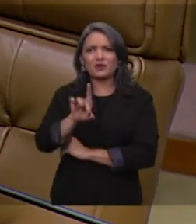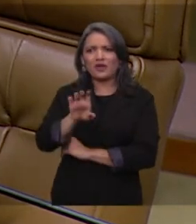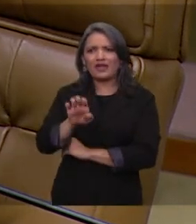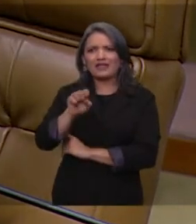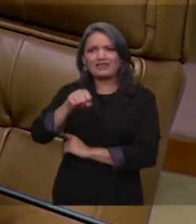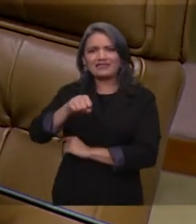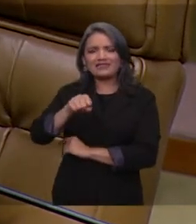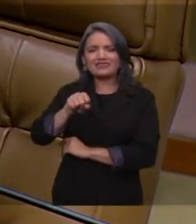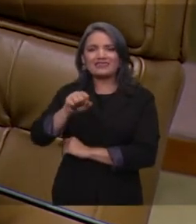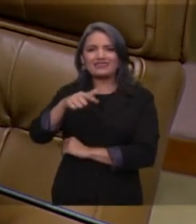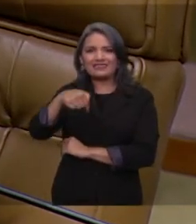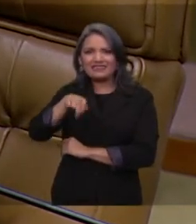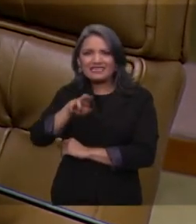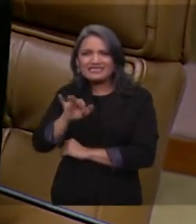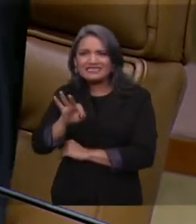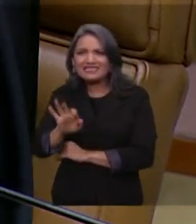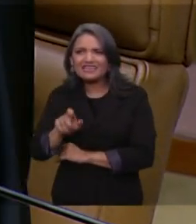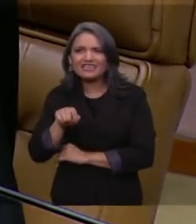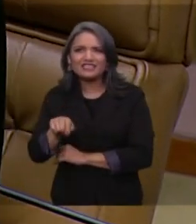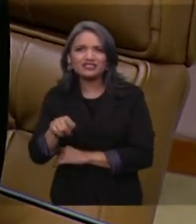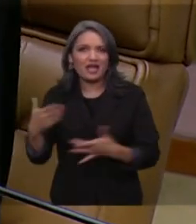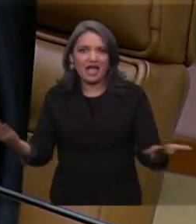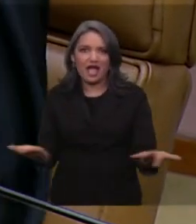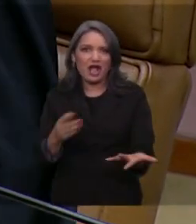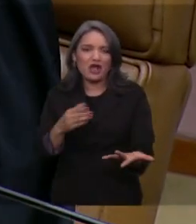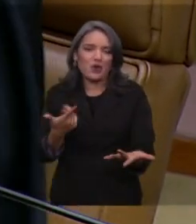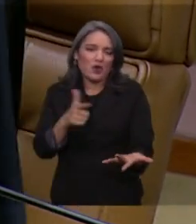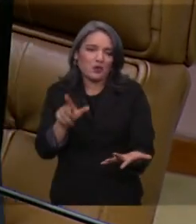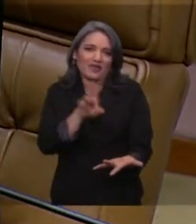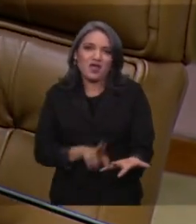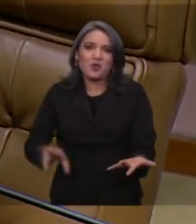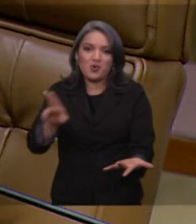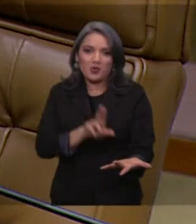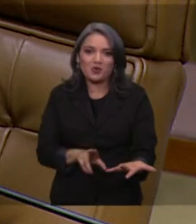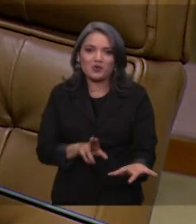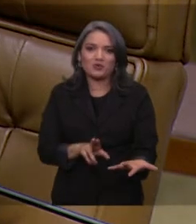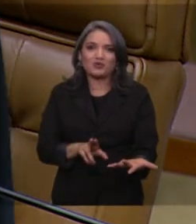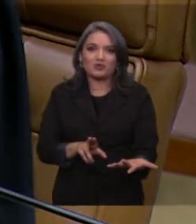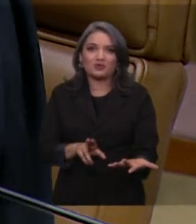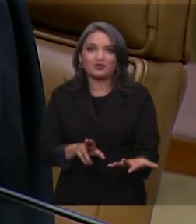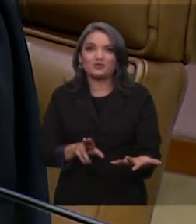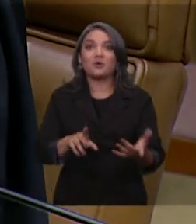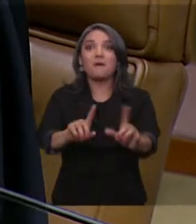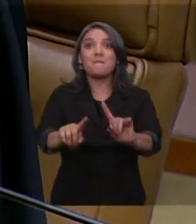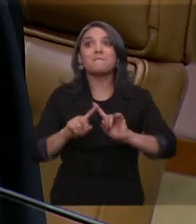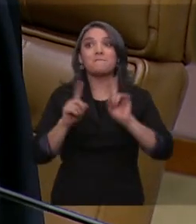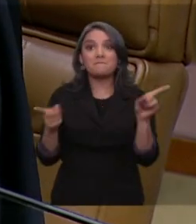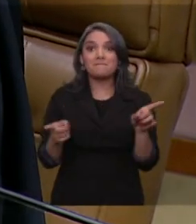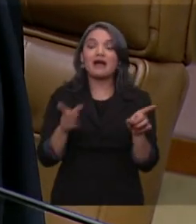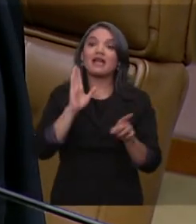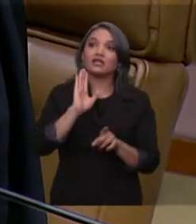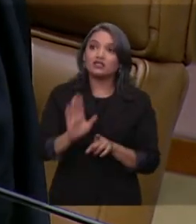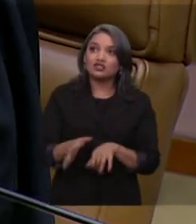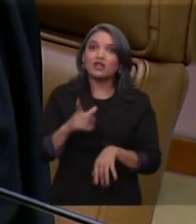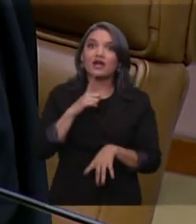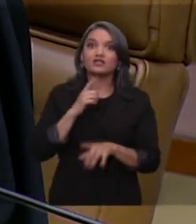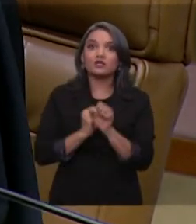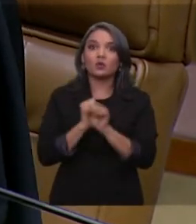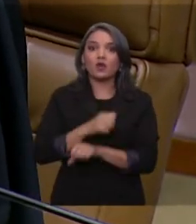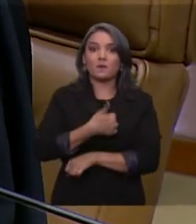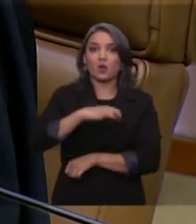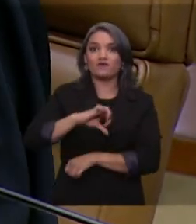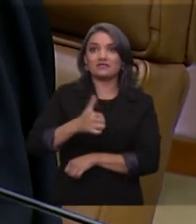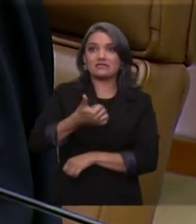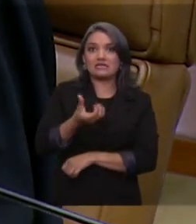a separação judicial, mas que era prevista desde 1916, uma forma de separação